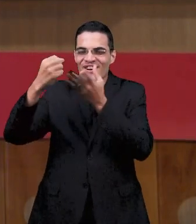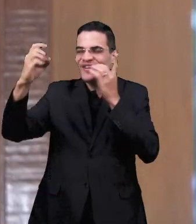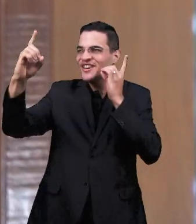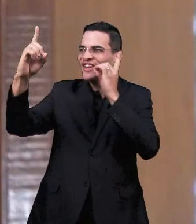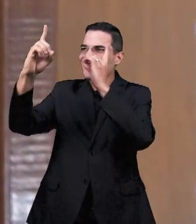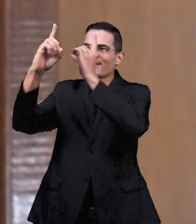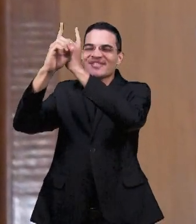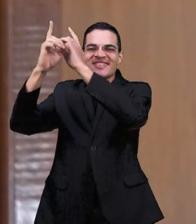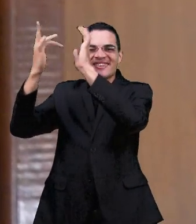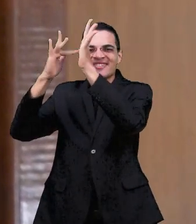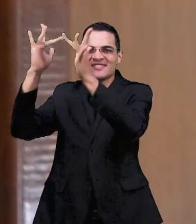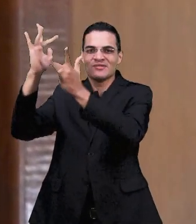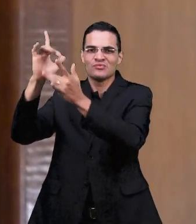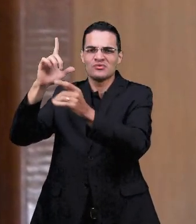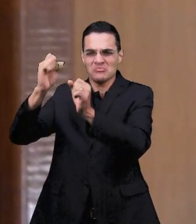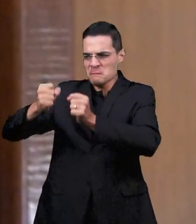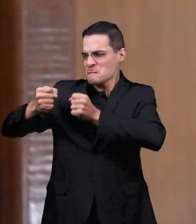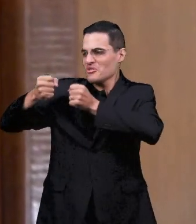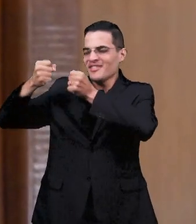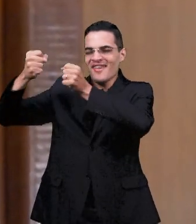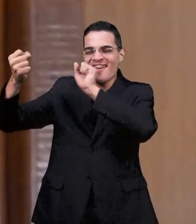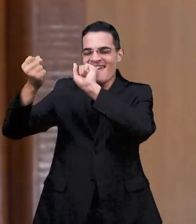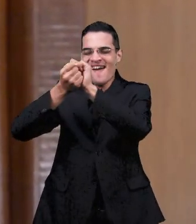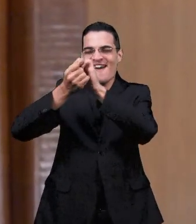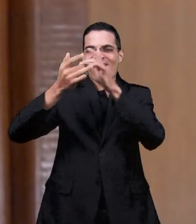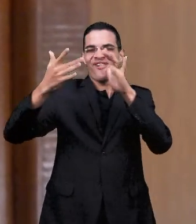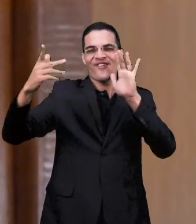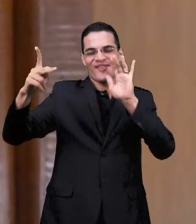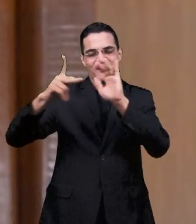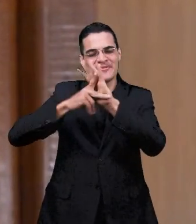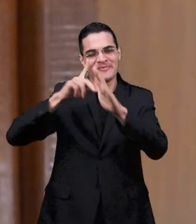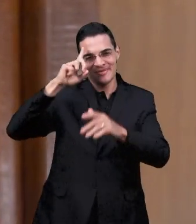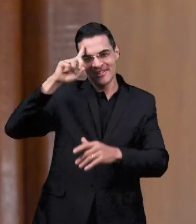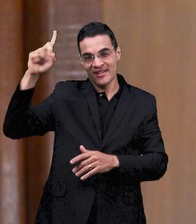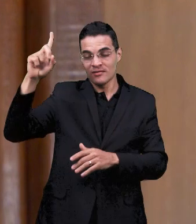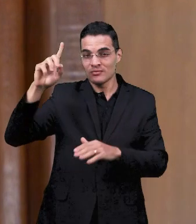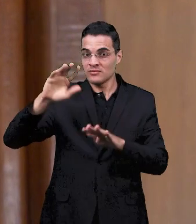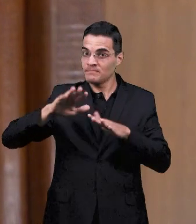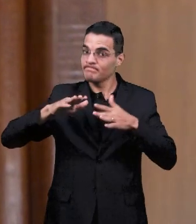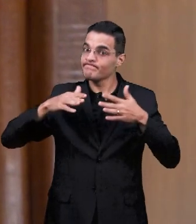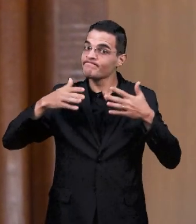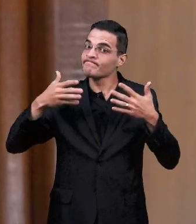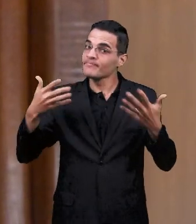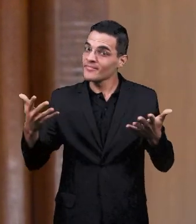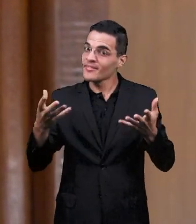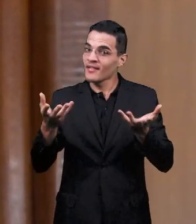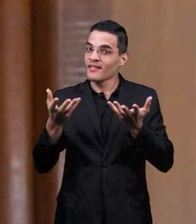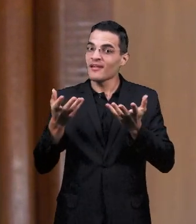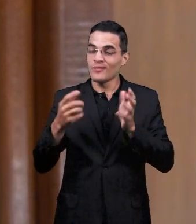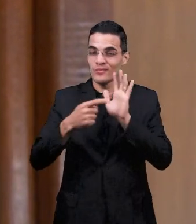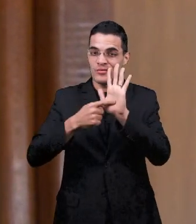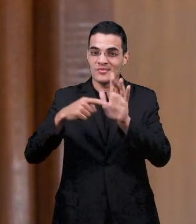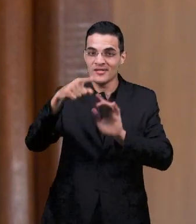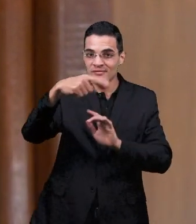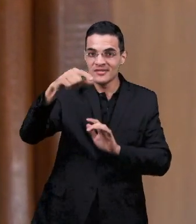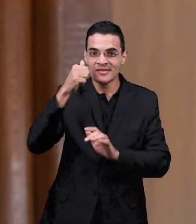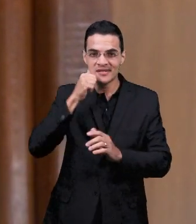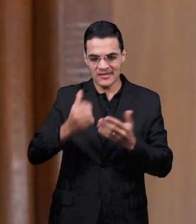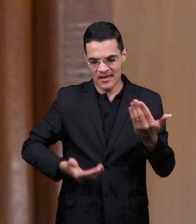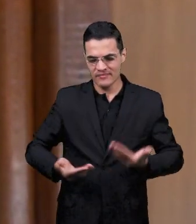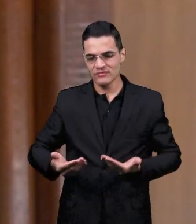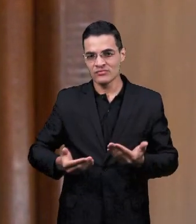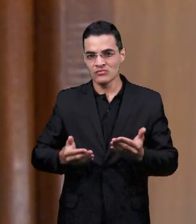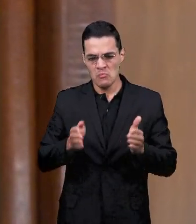nós queremos pontuar para as irmãs que neste tempo profético, chamado o tempo do